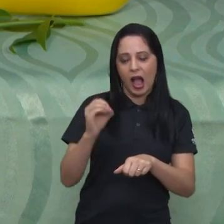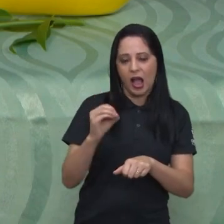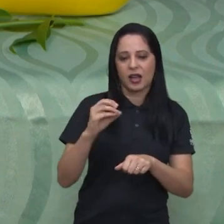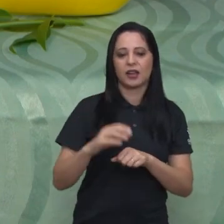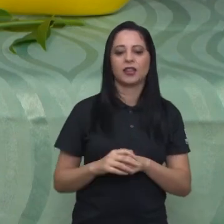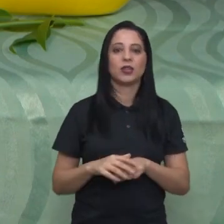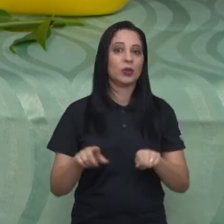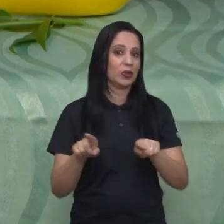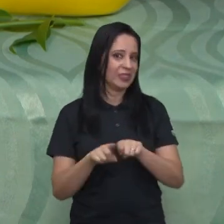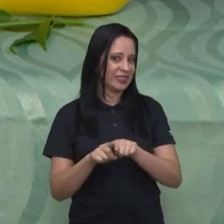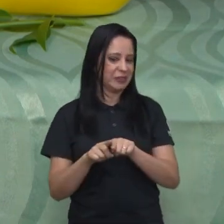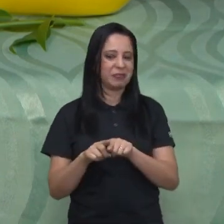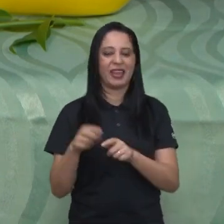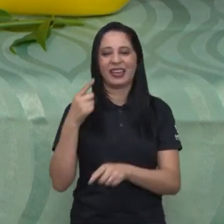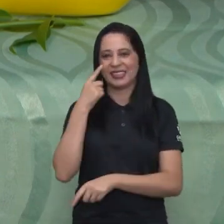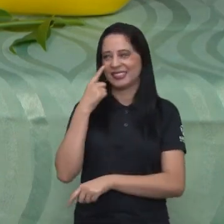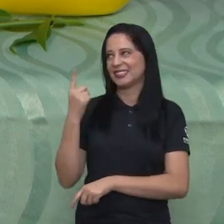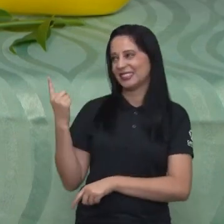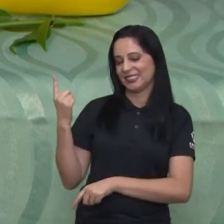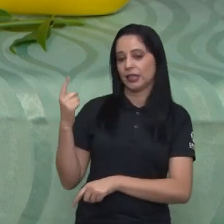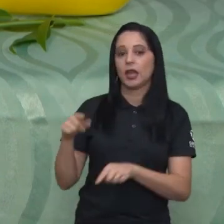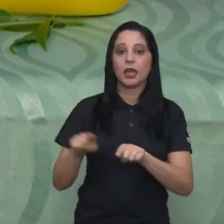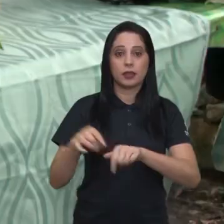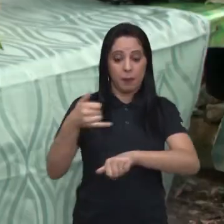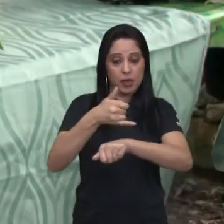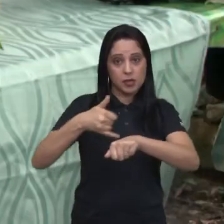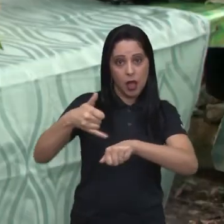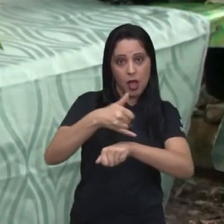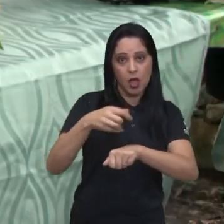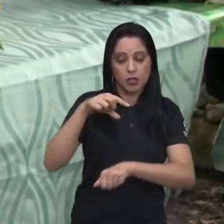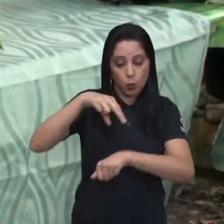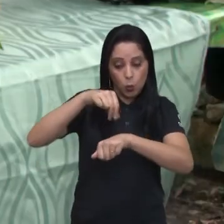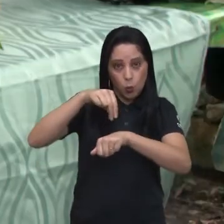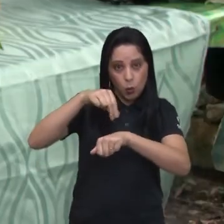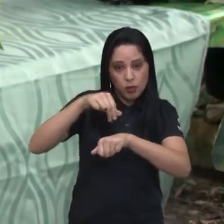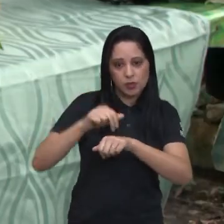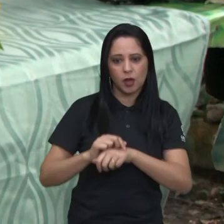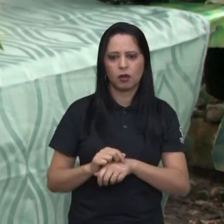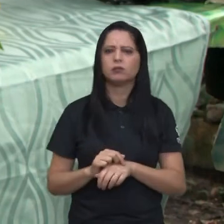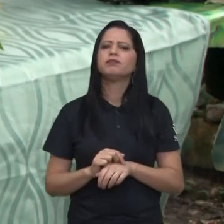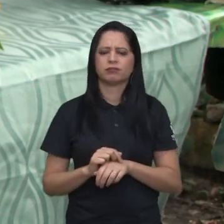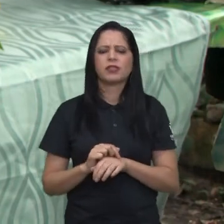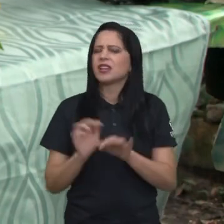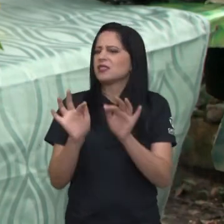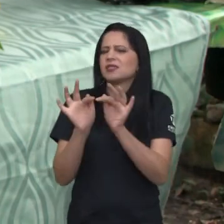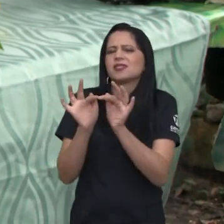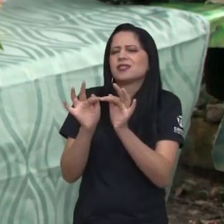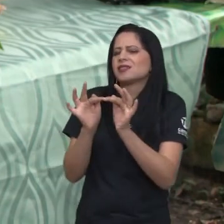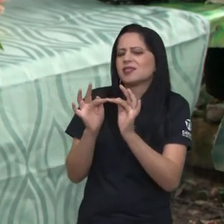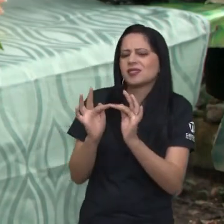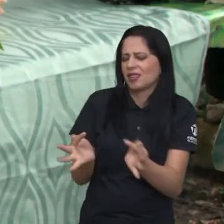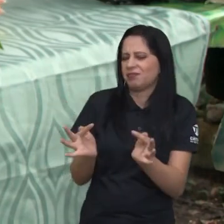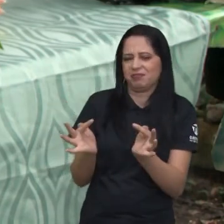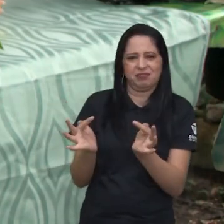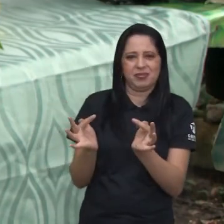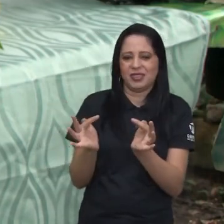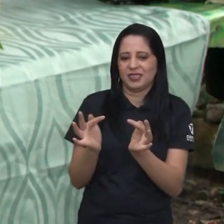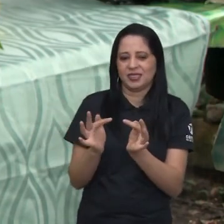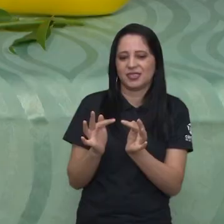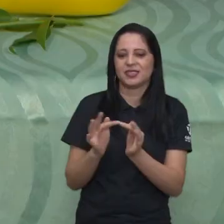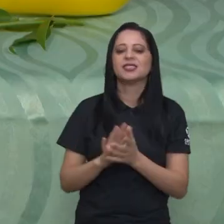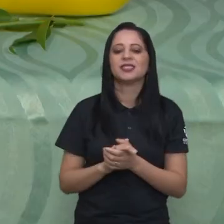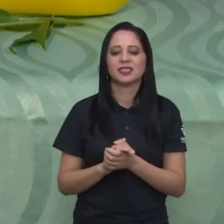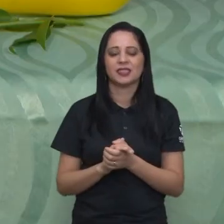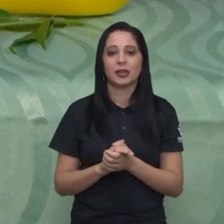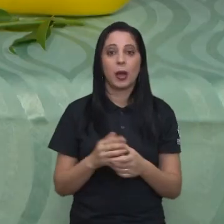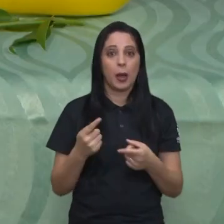a estrela, né, do prato, é lógico, azeite e sal. Sim, essa é uma receita simples de patê